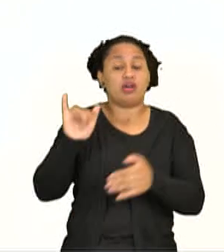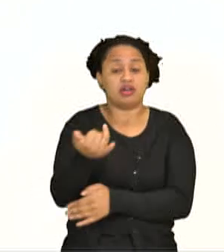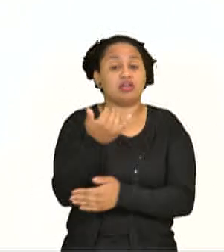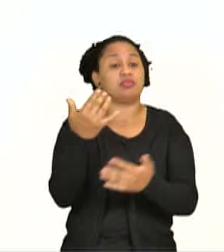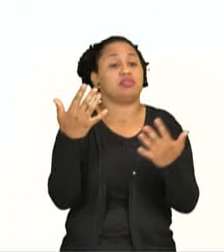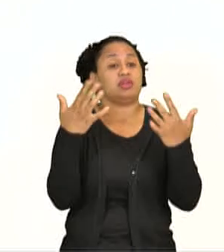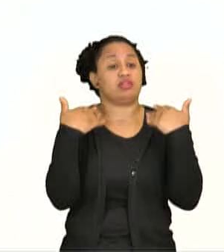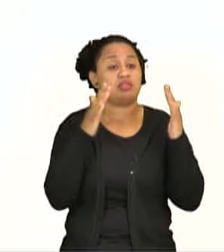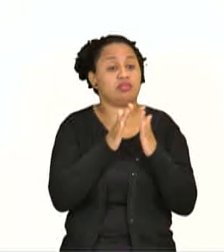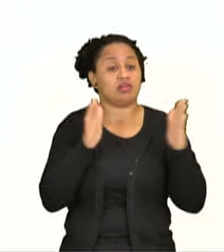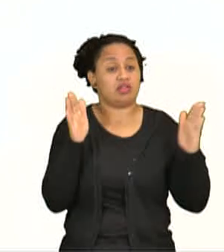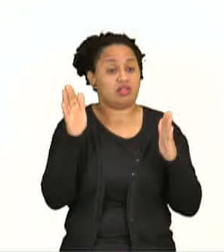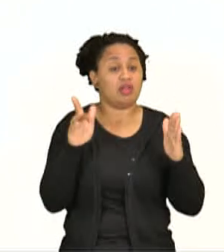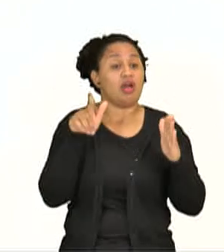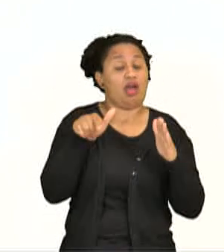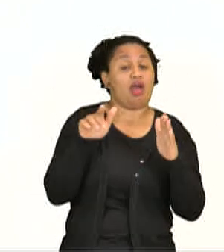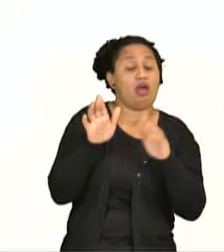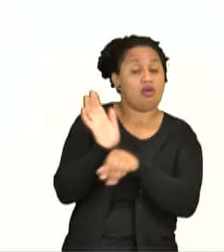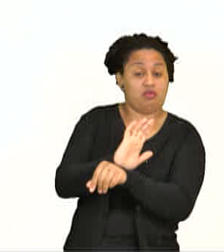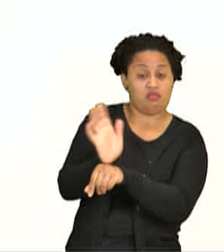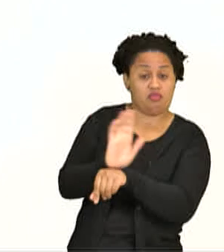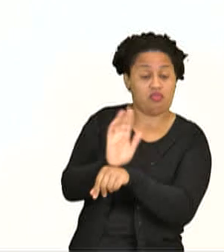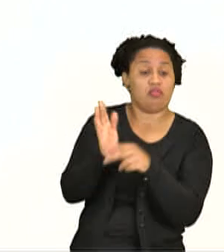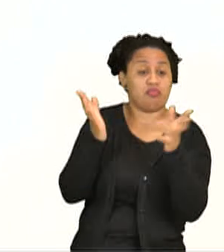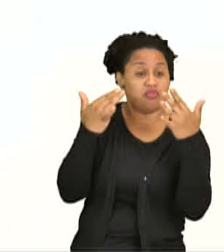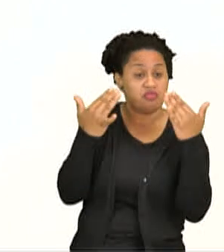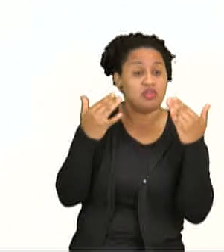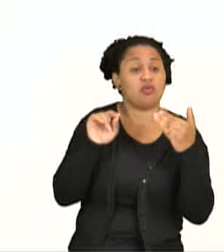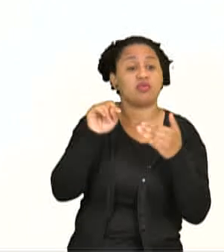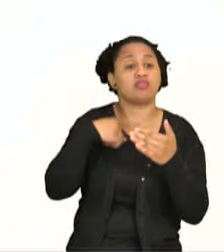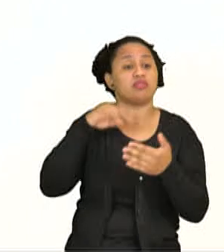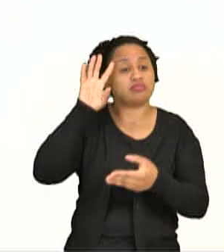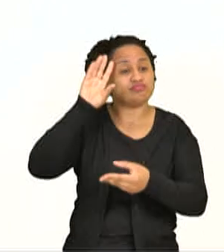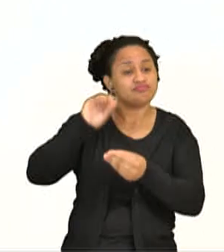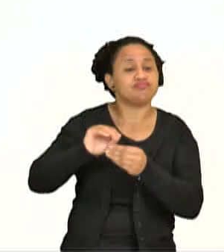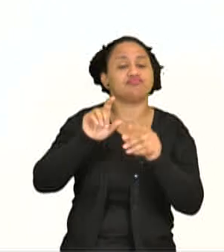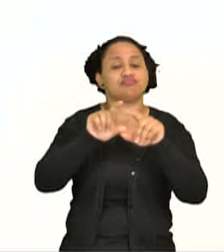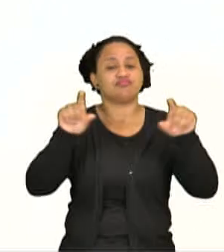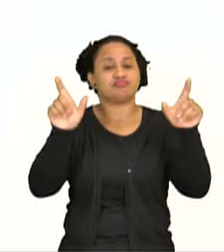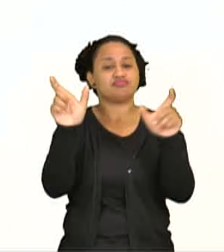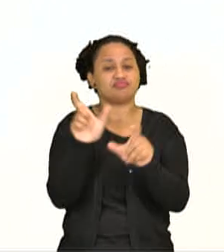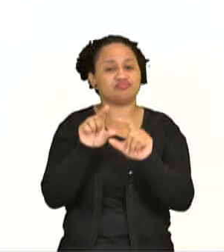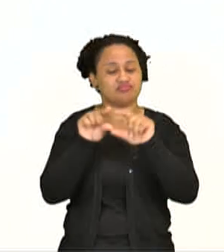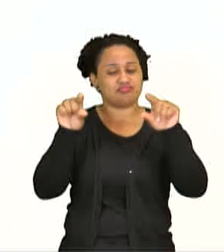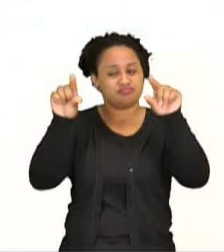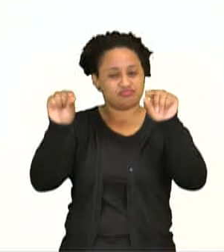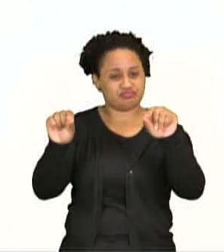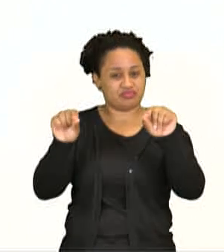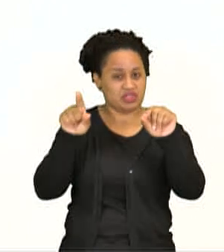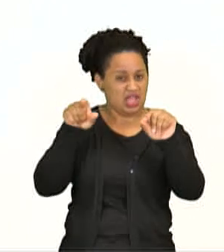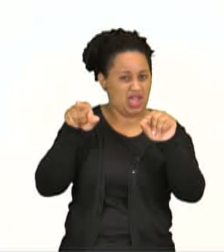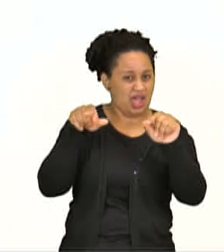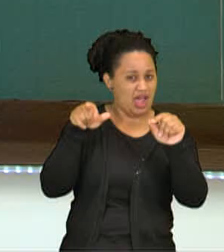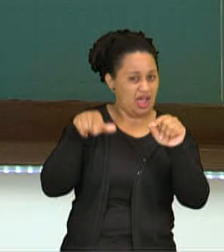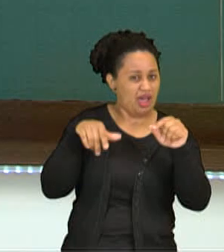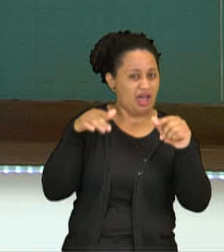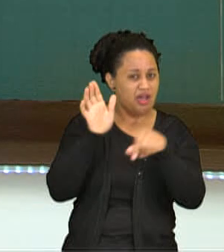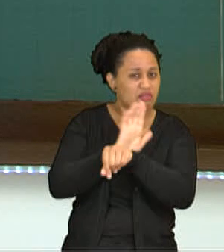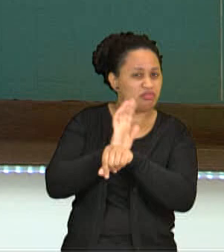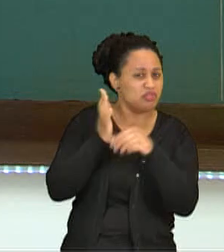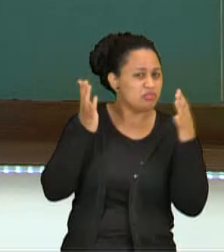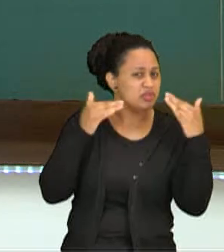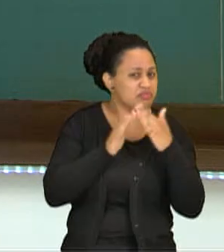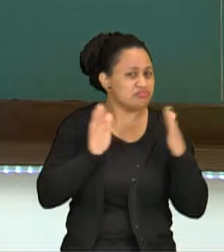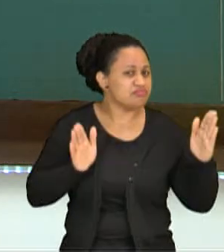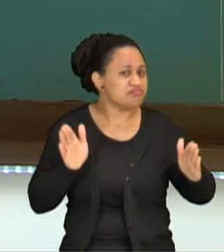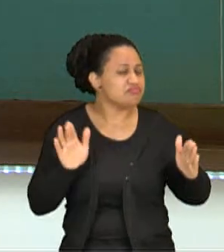essa parte destacada, é um filme de verão. O que você compreende pela expressão em destaque? Um filme de verão? O que será que quer dizer